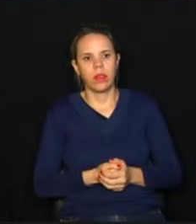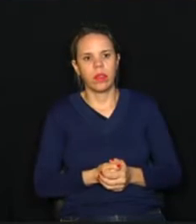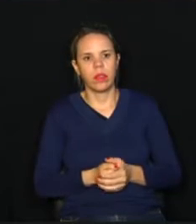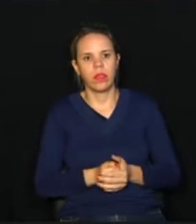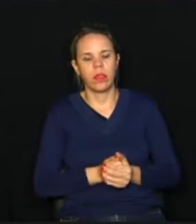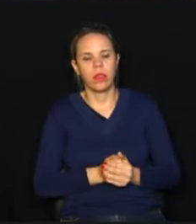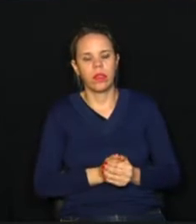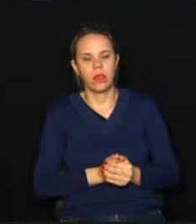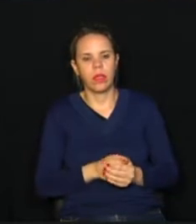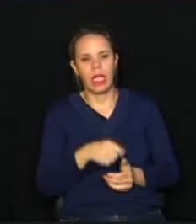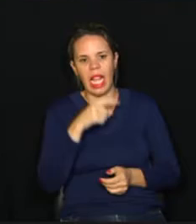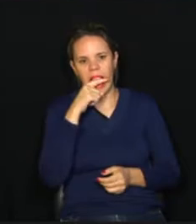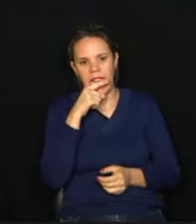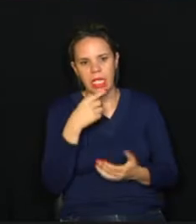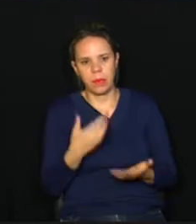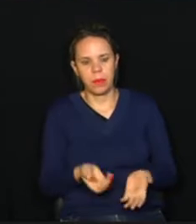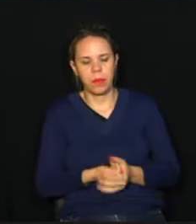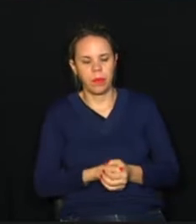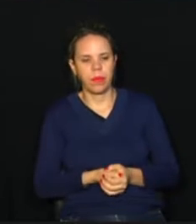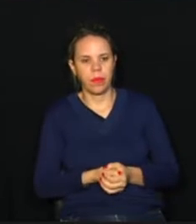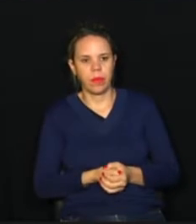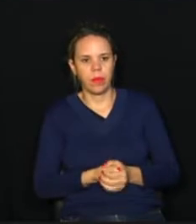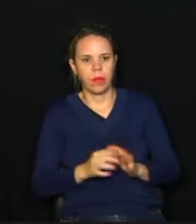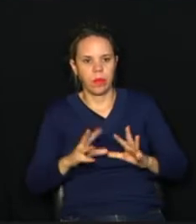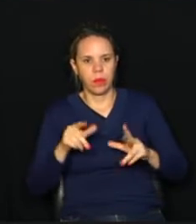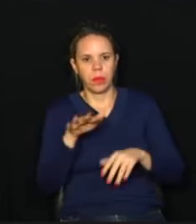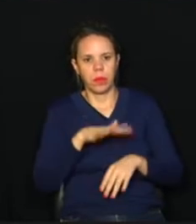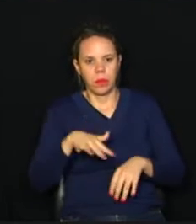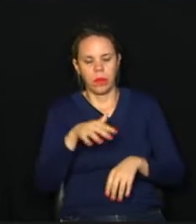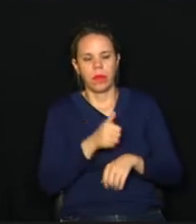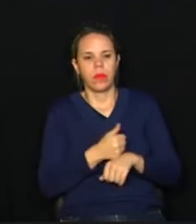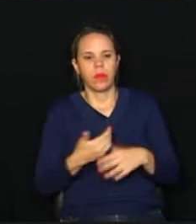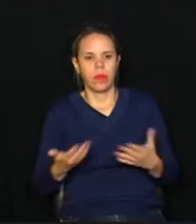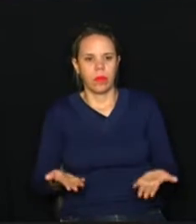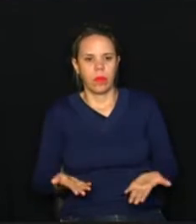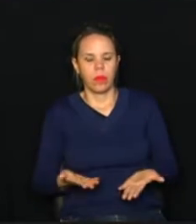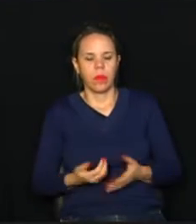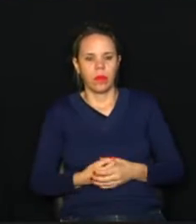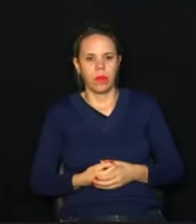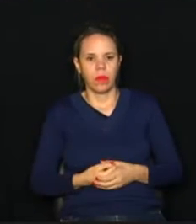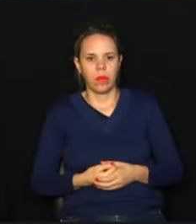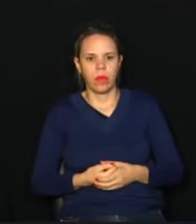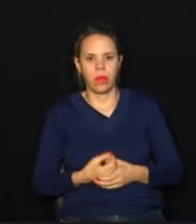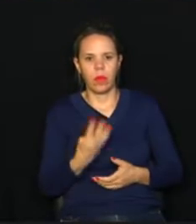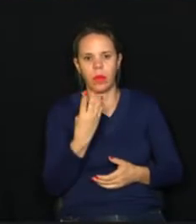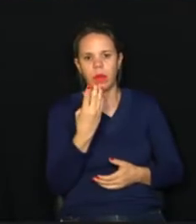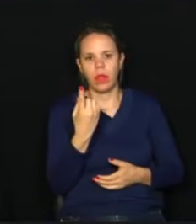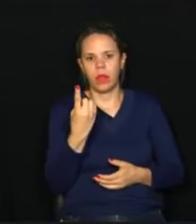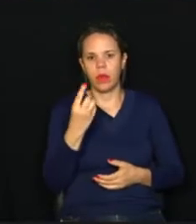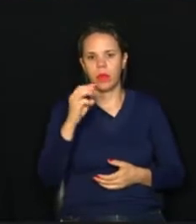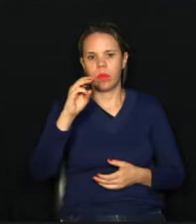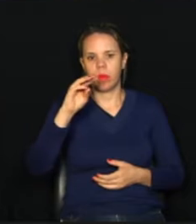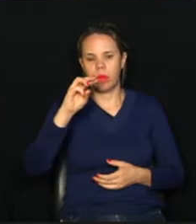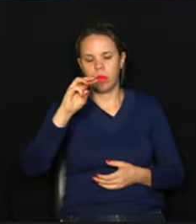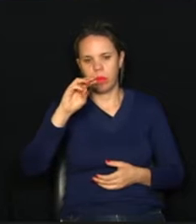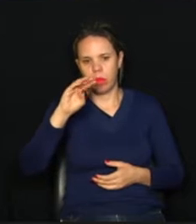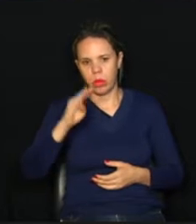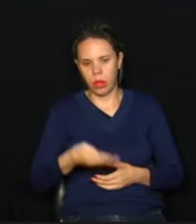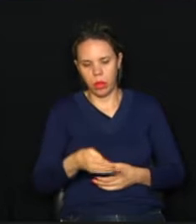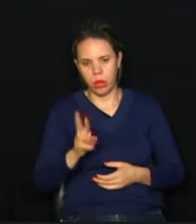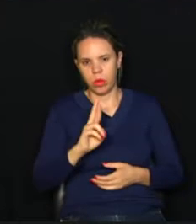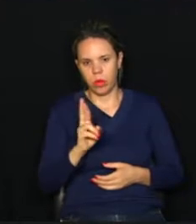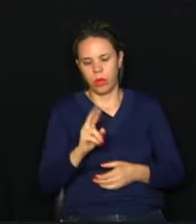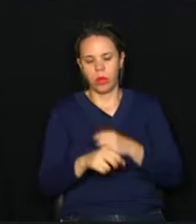a cana, com toda essa área, ela rende 41 bilhões de reais por